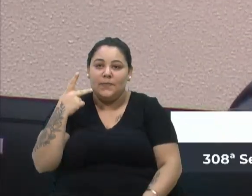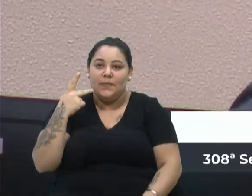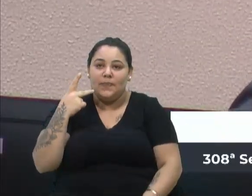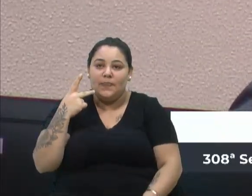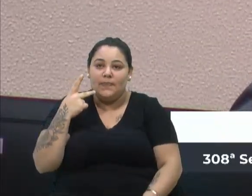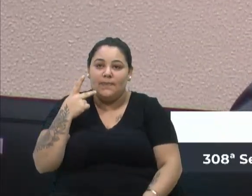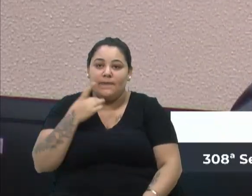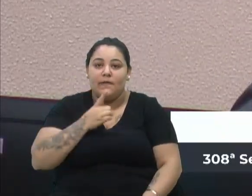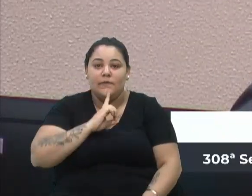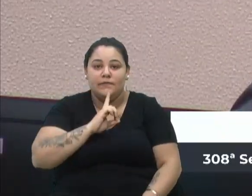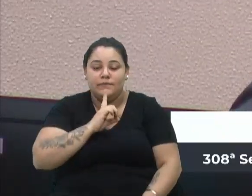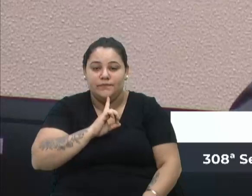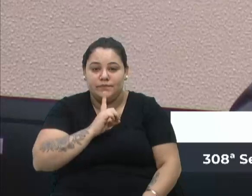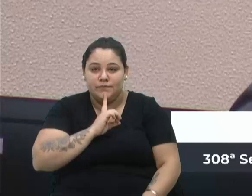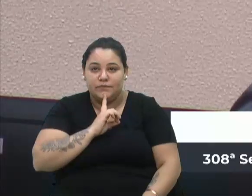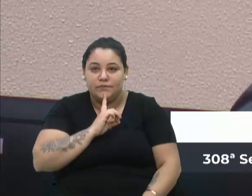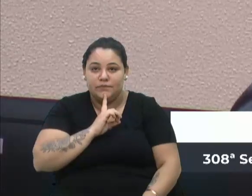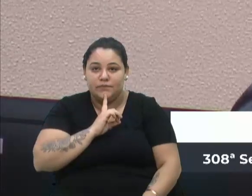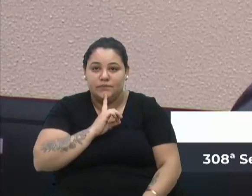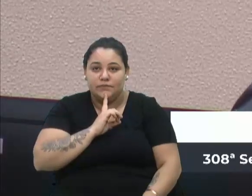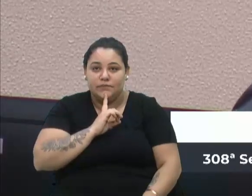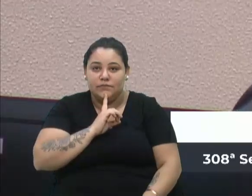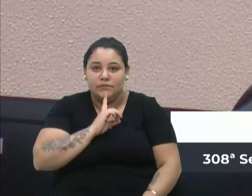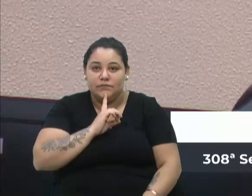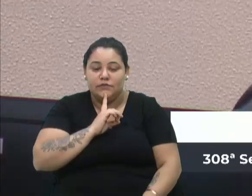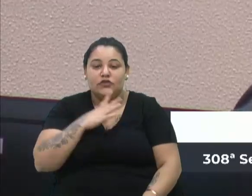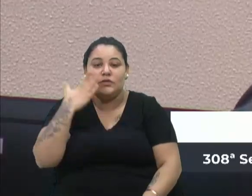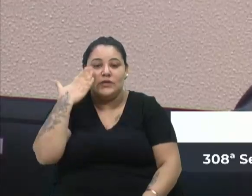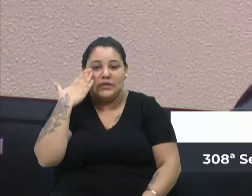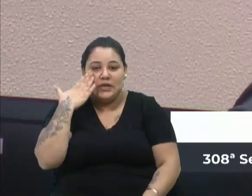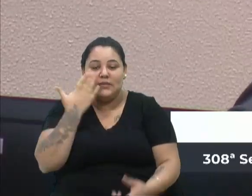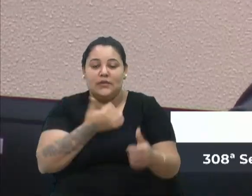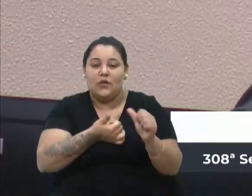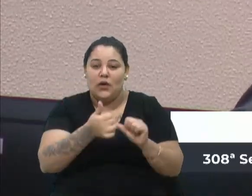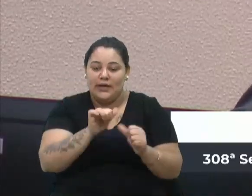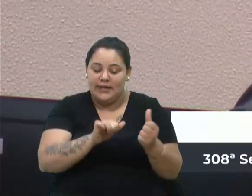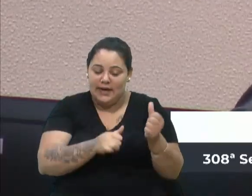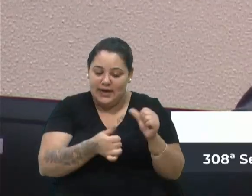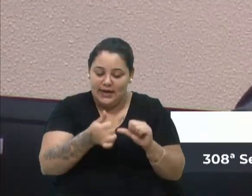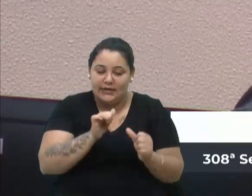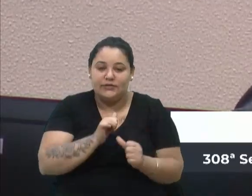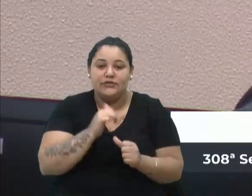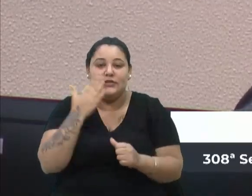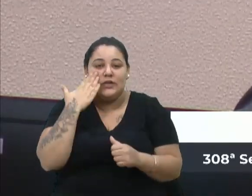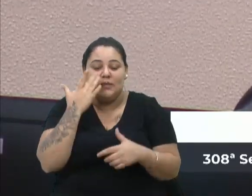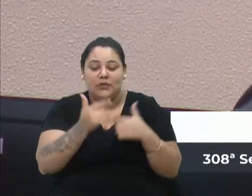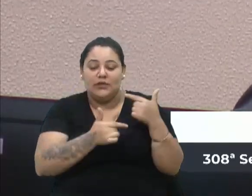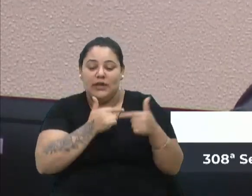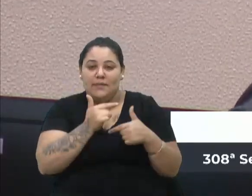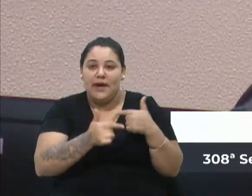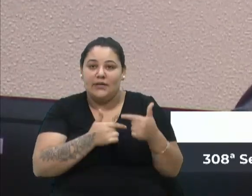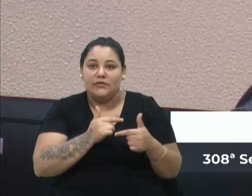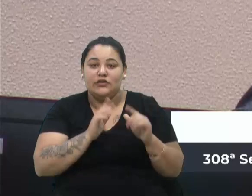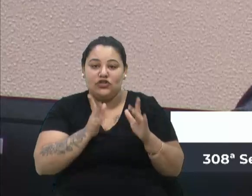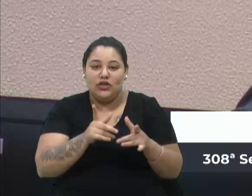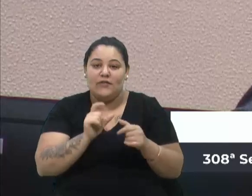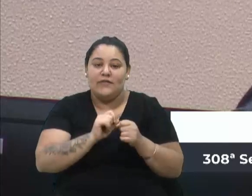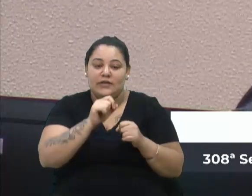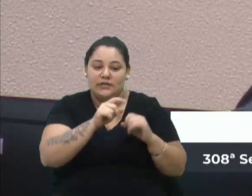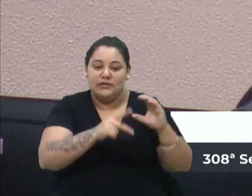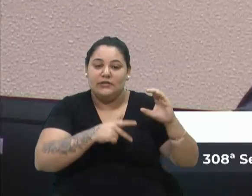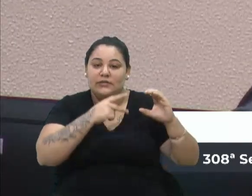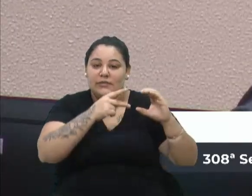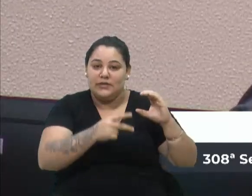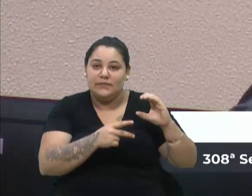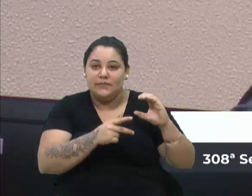Alberto menegucci e a gente sabe da qualidade do trabalho que lhe prestou aqui na Câmara